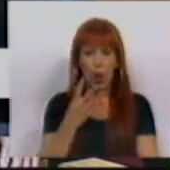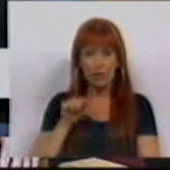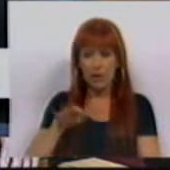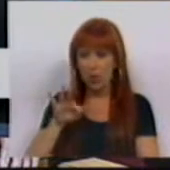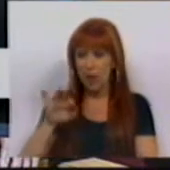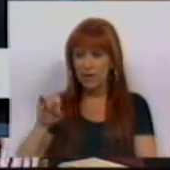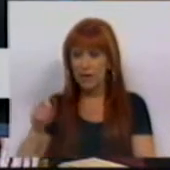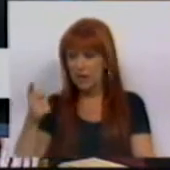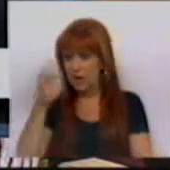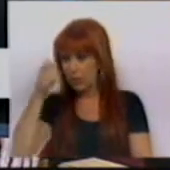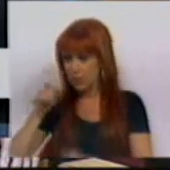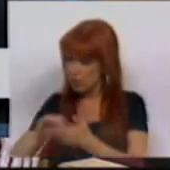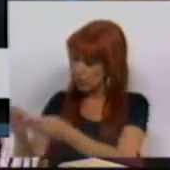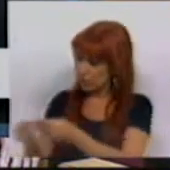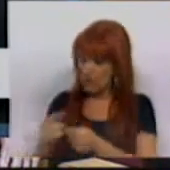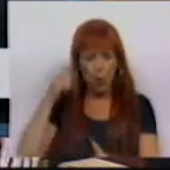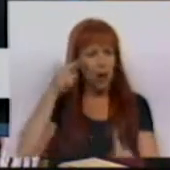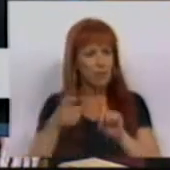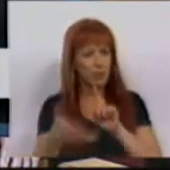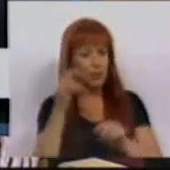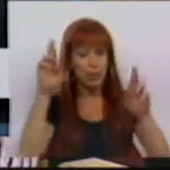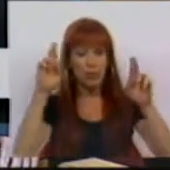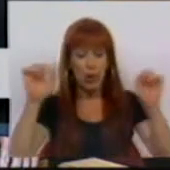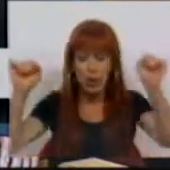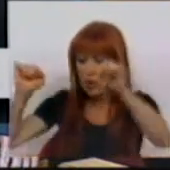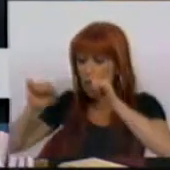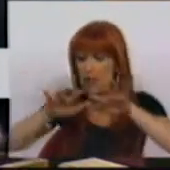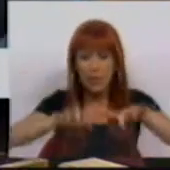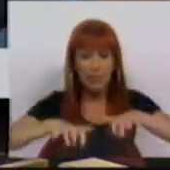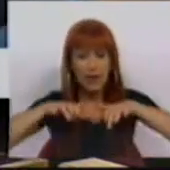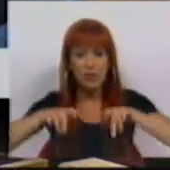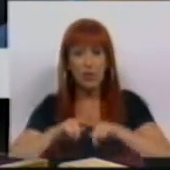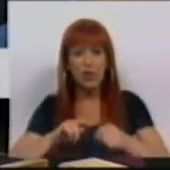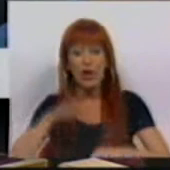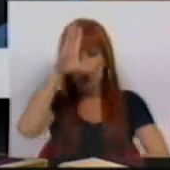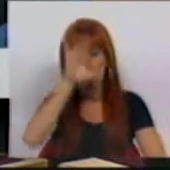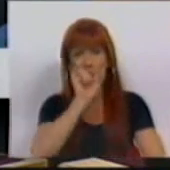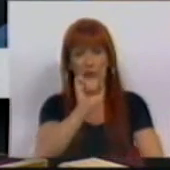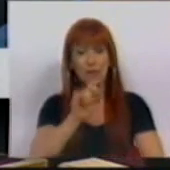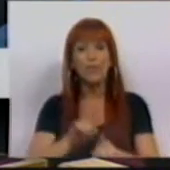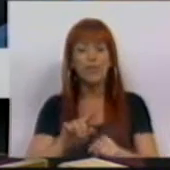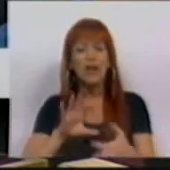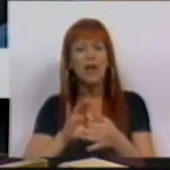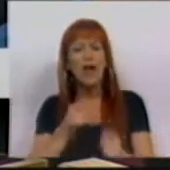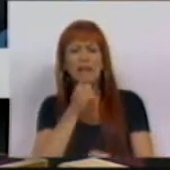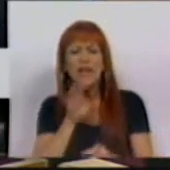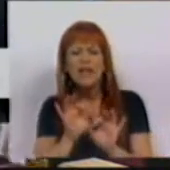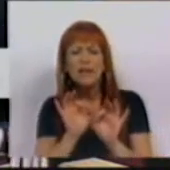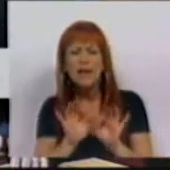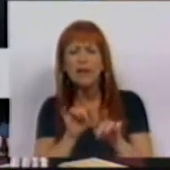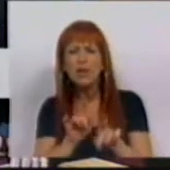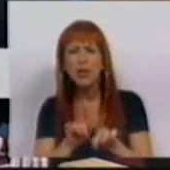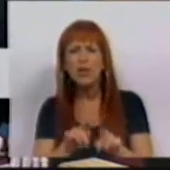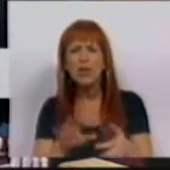4.405 concidadãos no sentido de alcançar o desejável consenso parlamentar e governamental em torno de medidas concretas